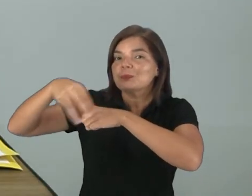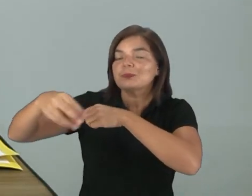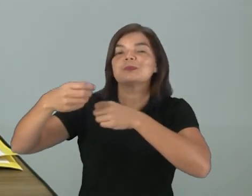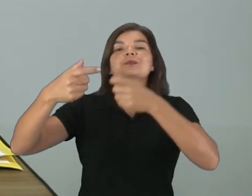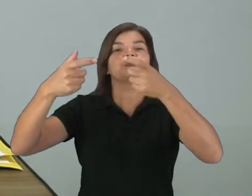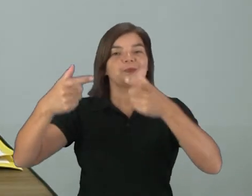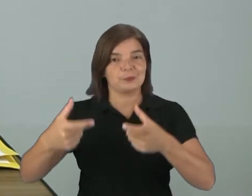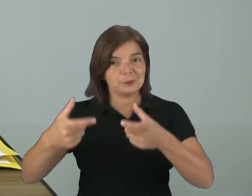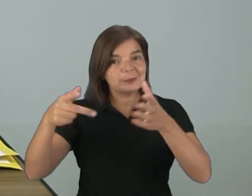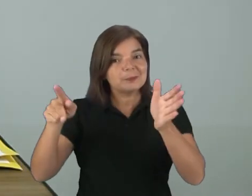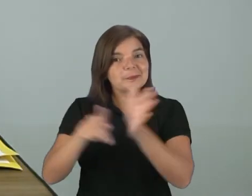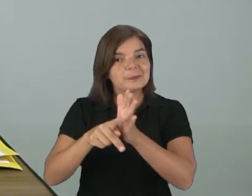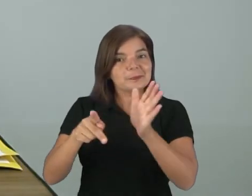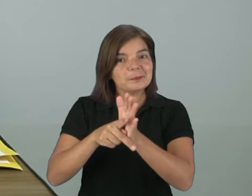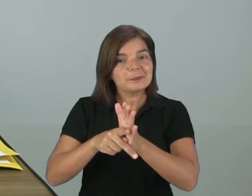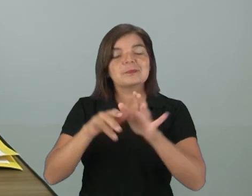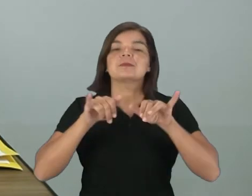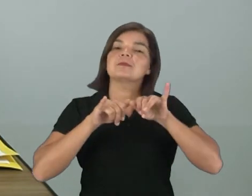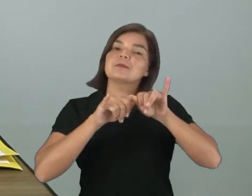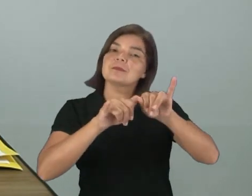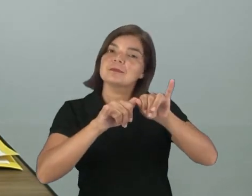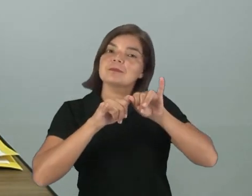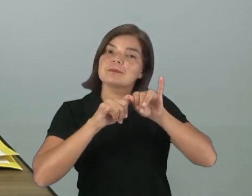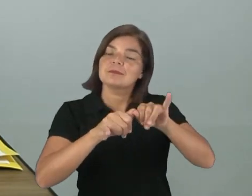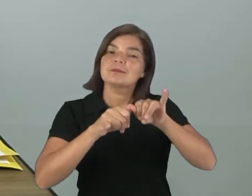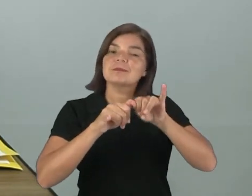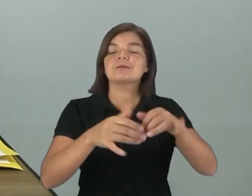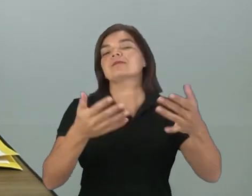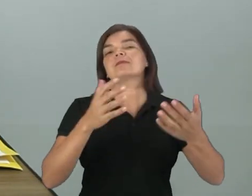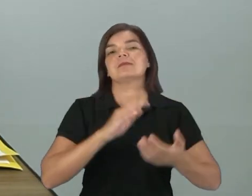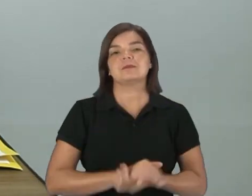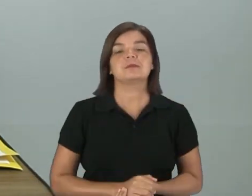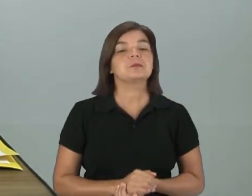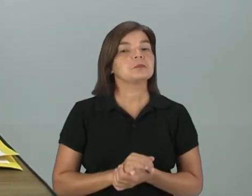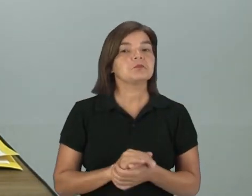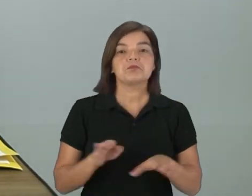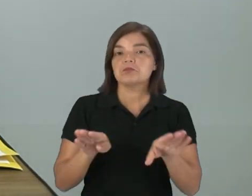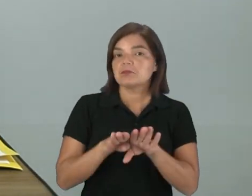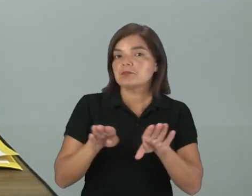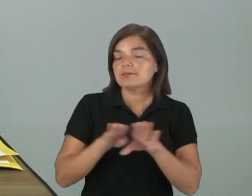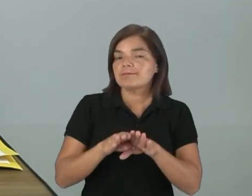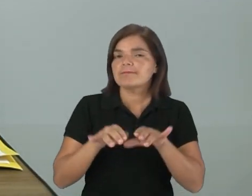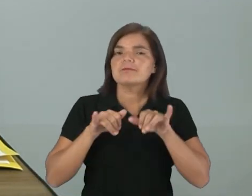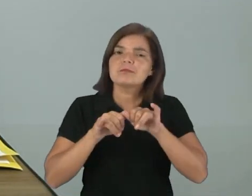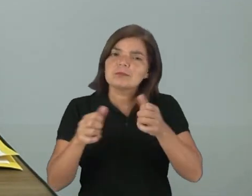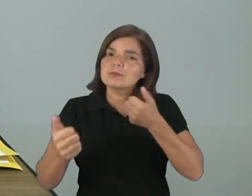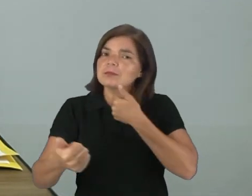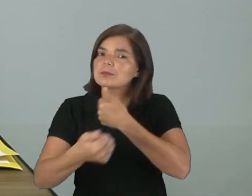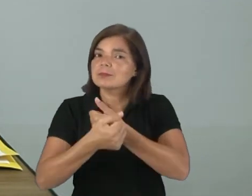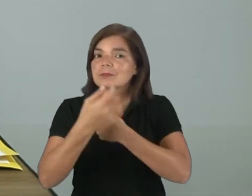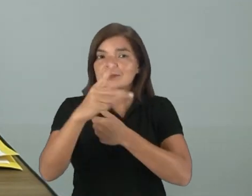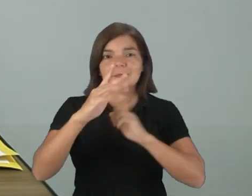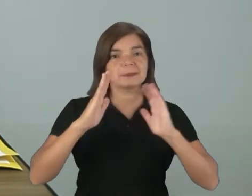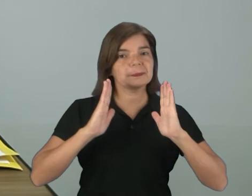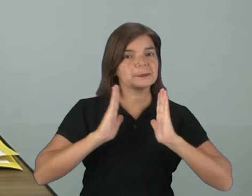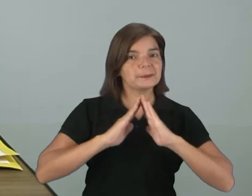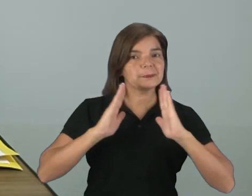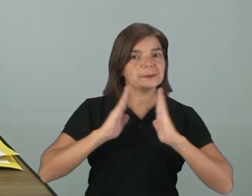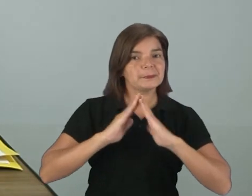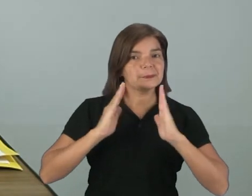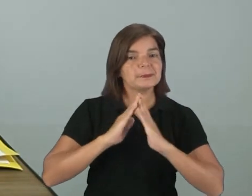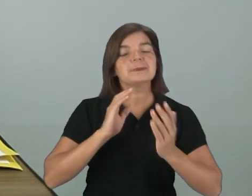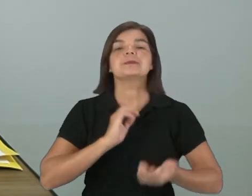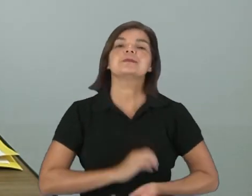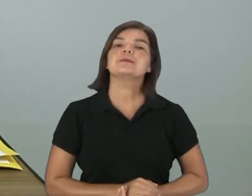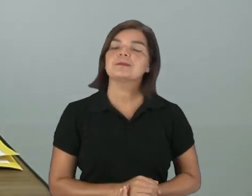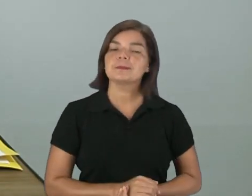E esses distribuidores são o quê? Supermercados, pode ser também lá no mercadinho próximo à sua casa,